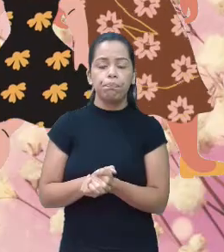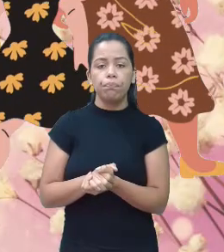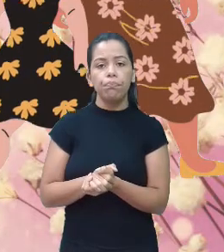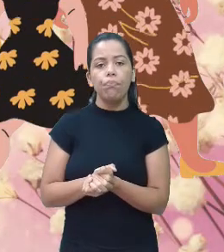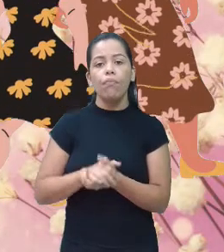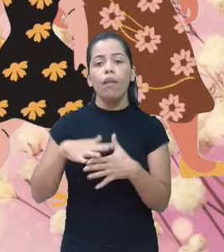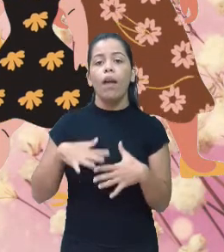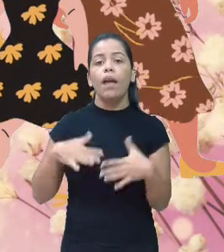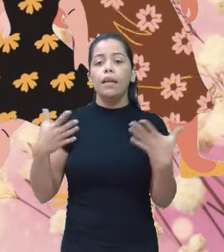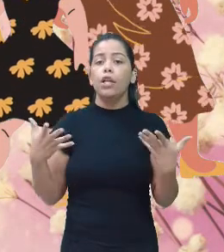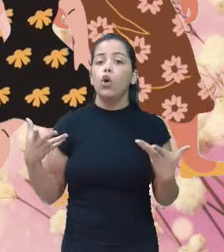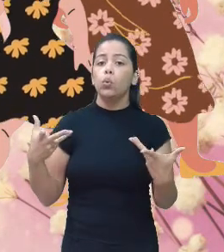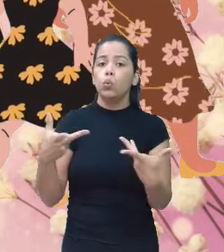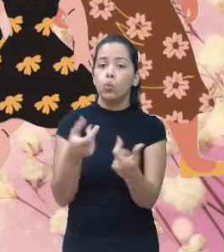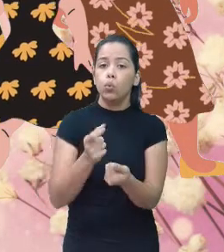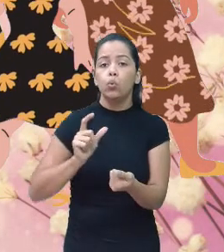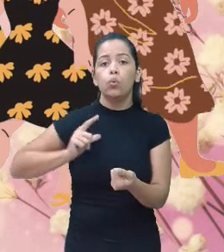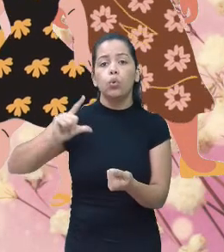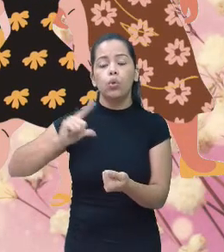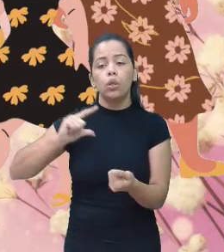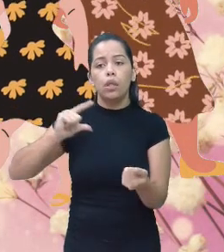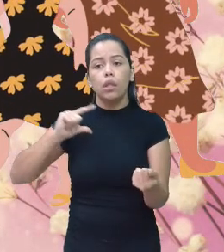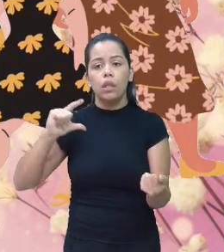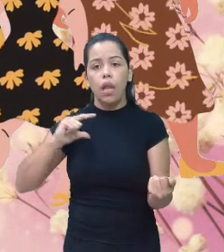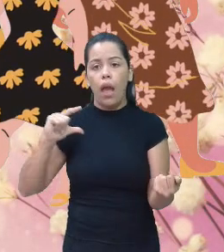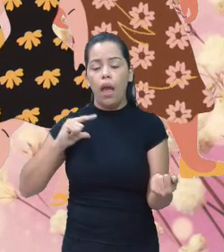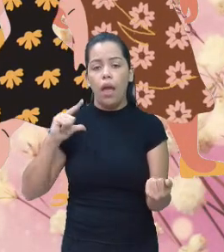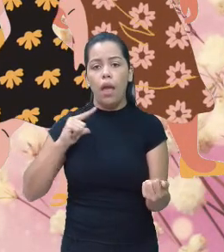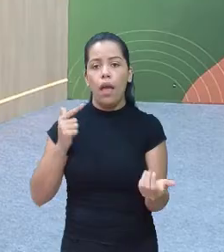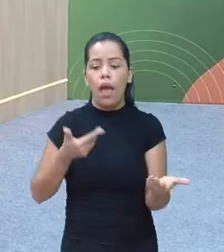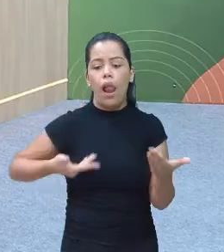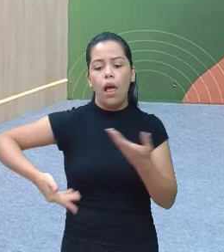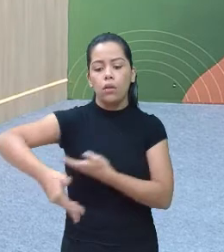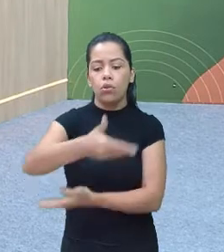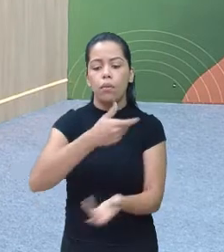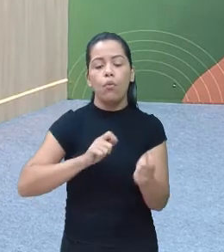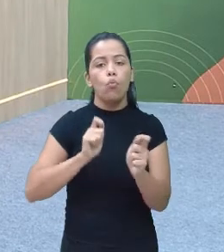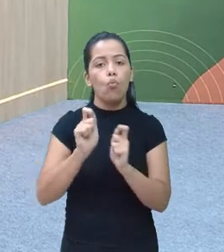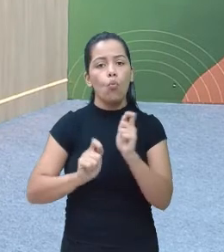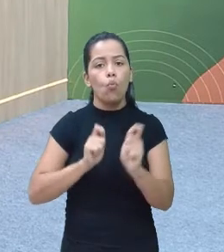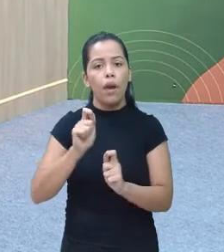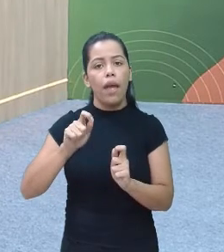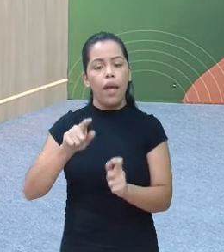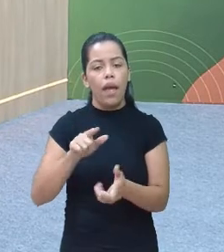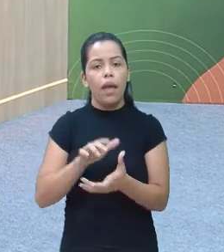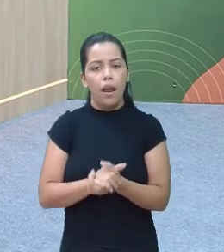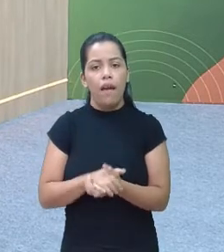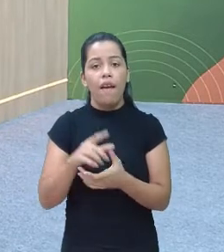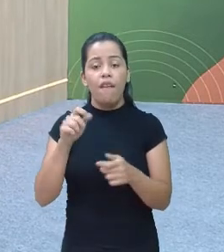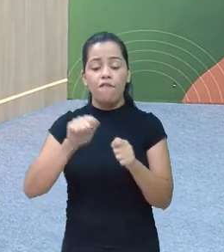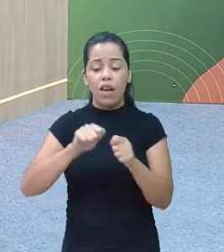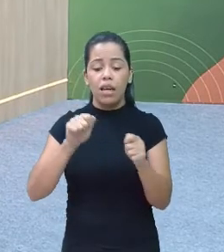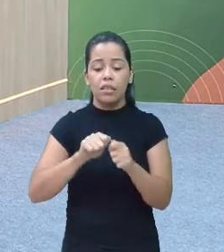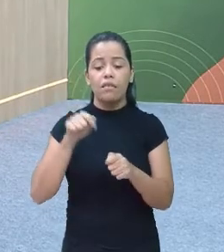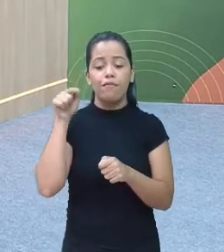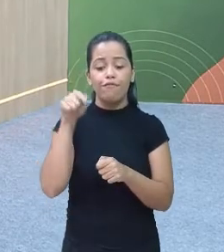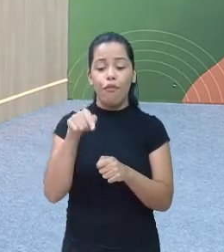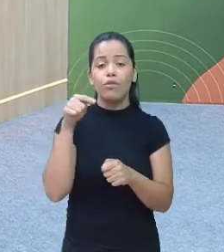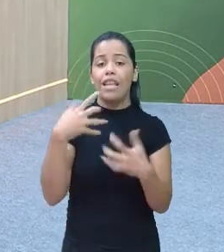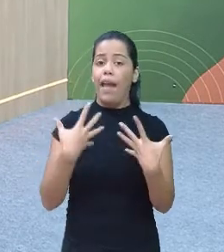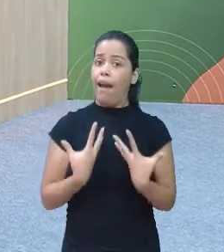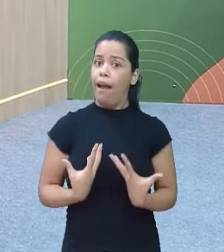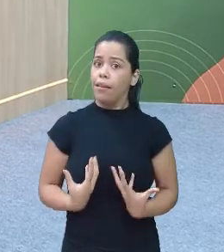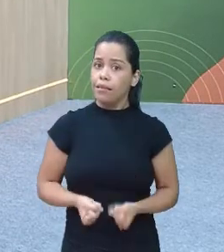tudo circula na tentativa de convencer você a comprar o produto. Afinal, o